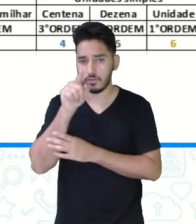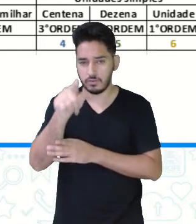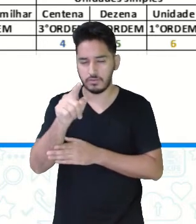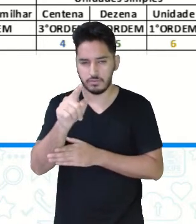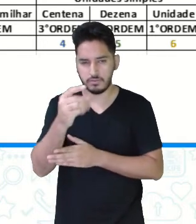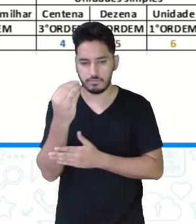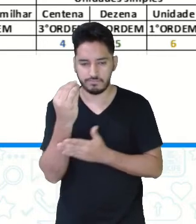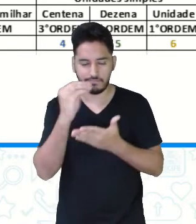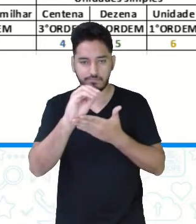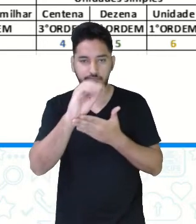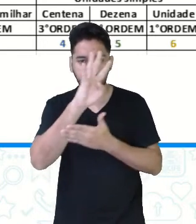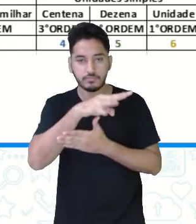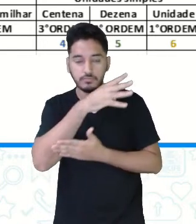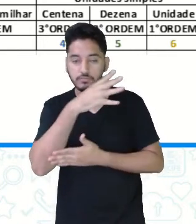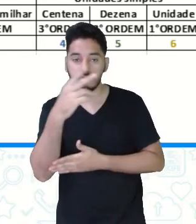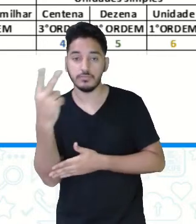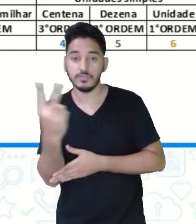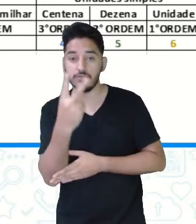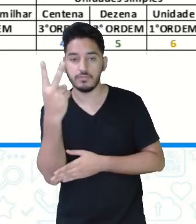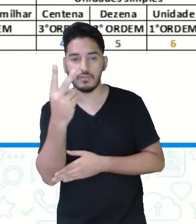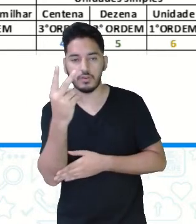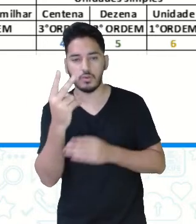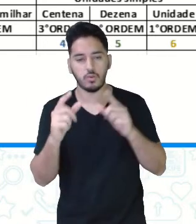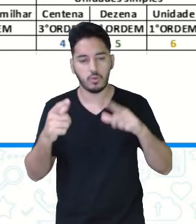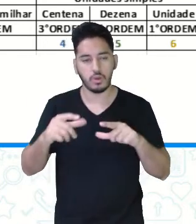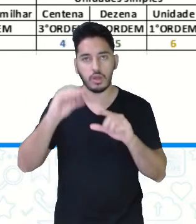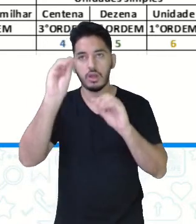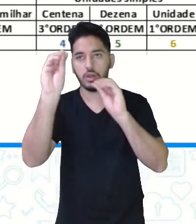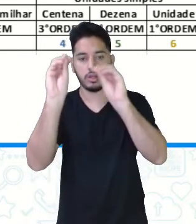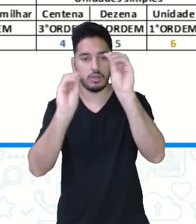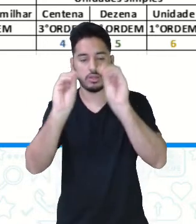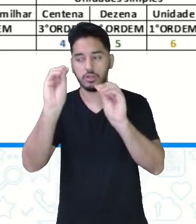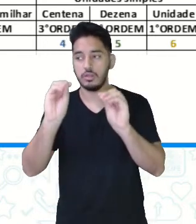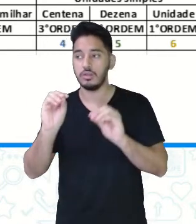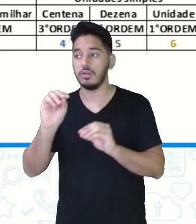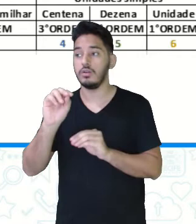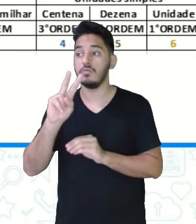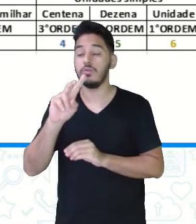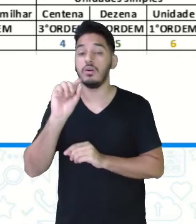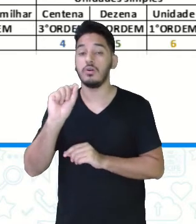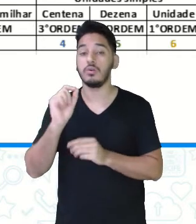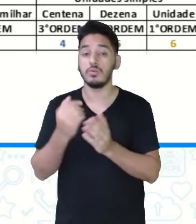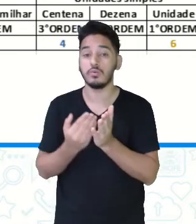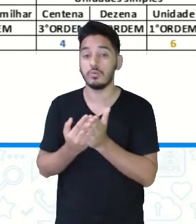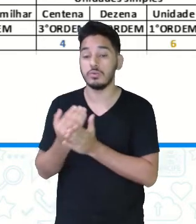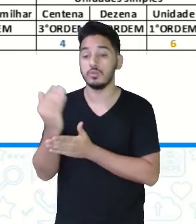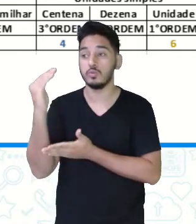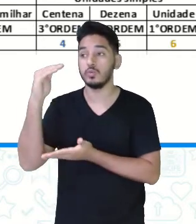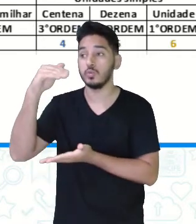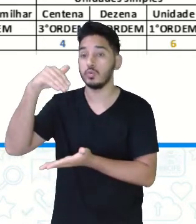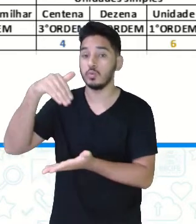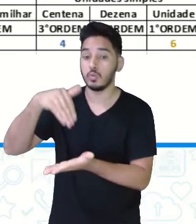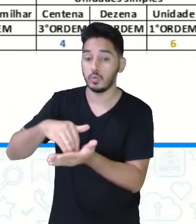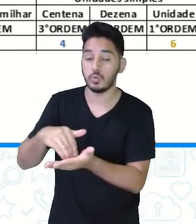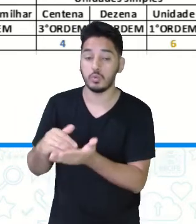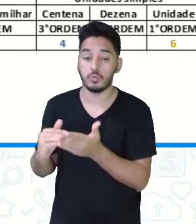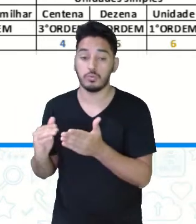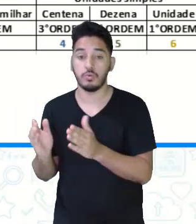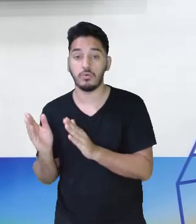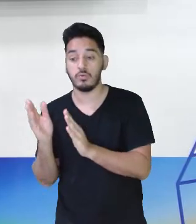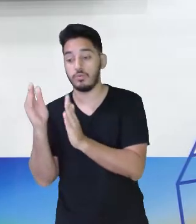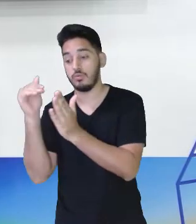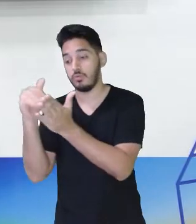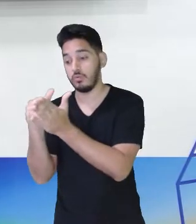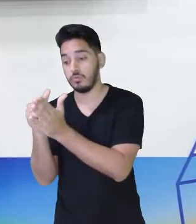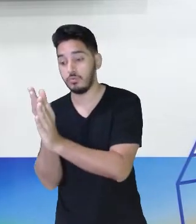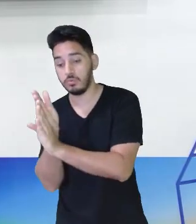forem colocar no quadro de valor e lugar, vocês vão sempre partir do último para o primeiro número. Por